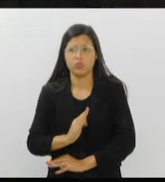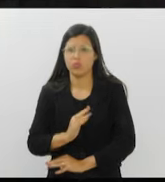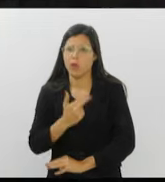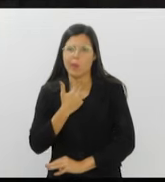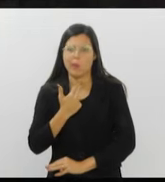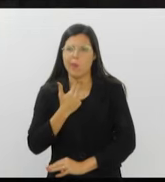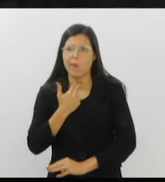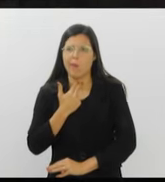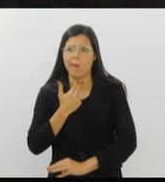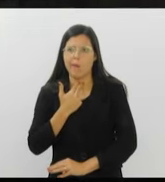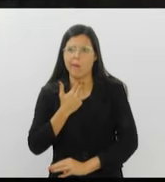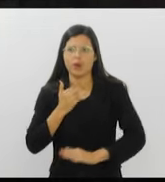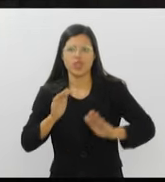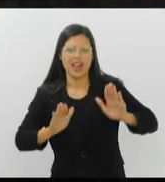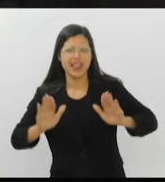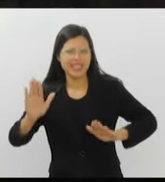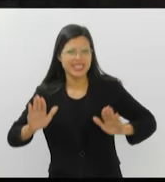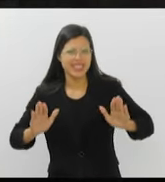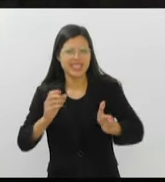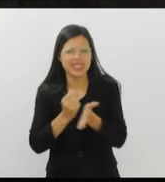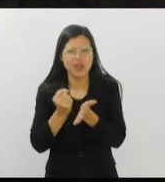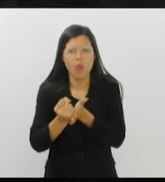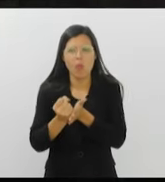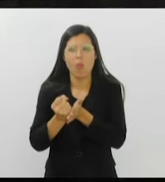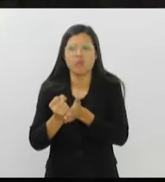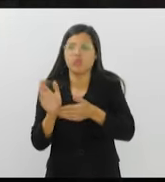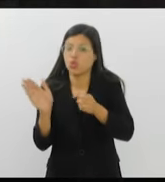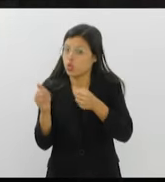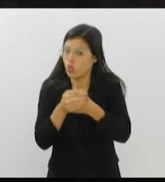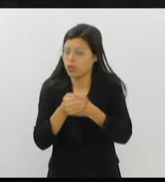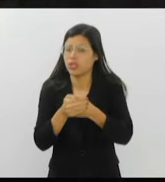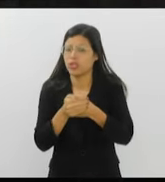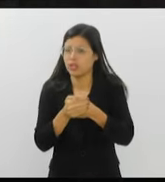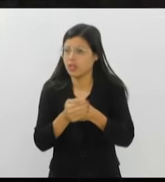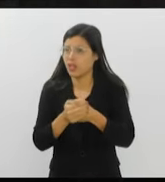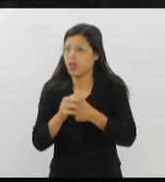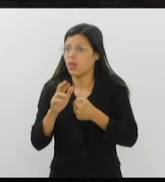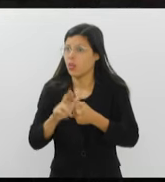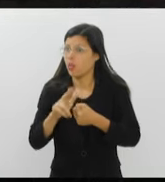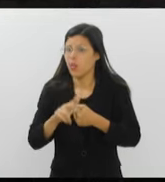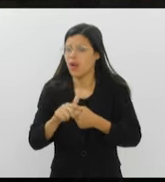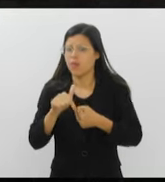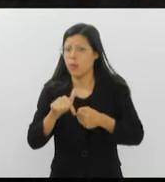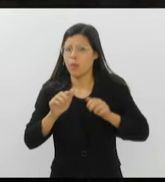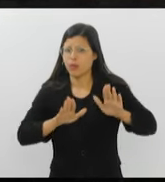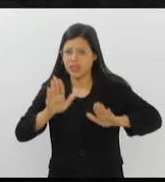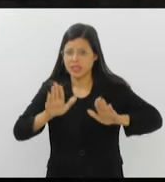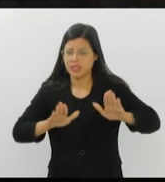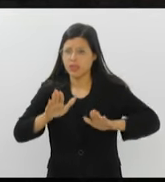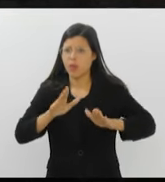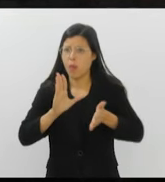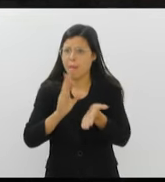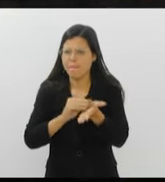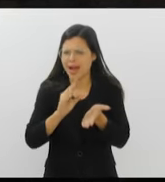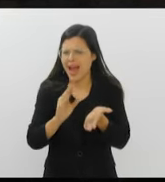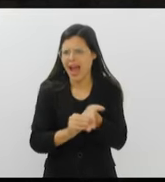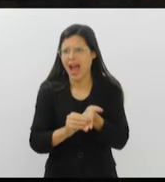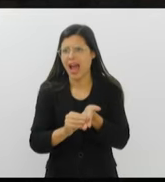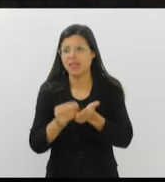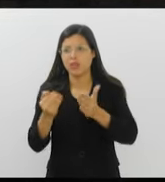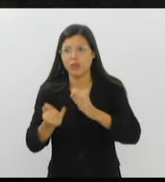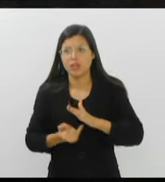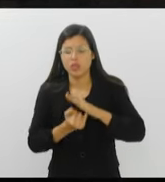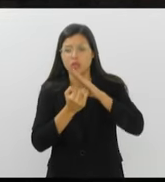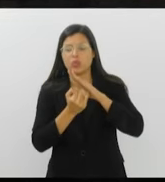uma licitação obscura como foi aquela, aliás, não foi nem uma licitação, foi uma adesão a uma ata de uma instituição do